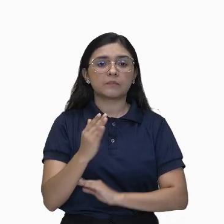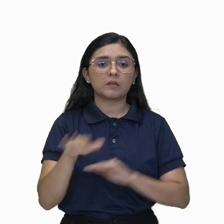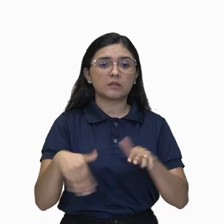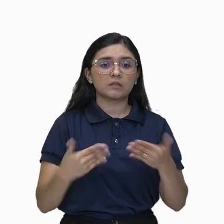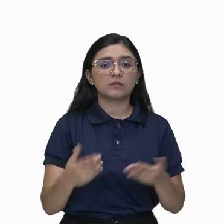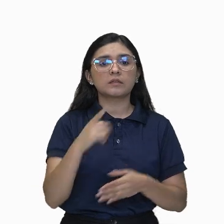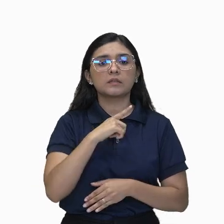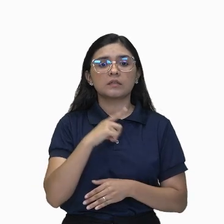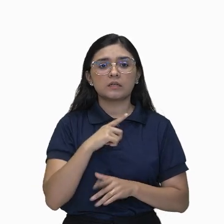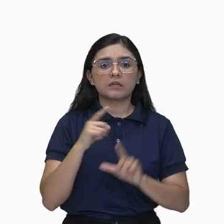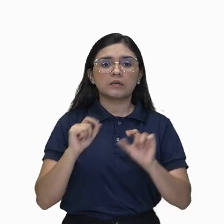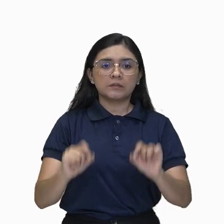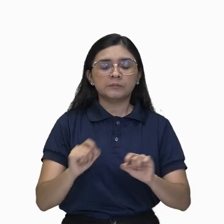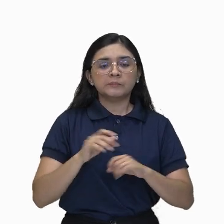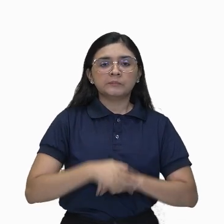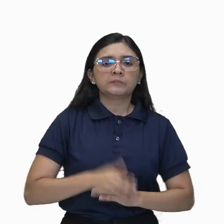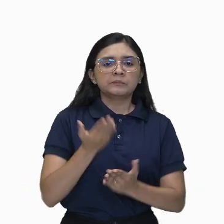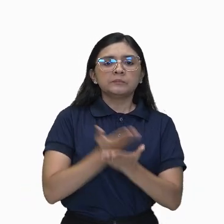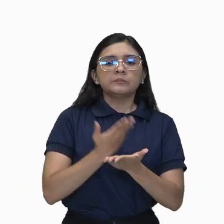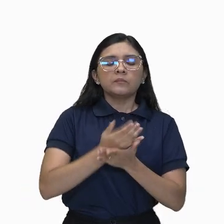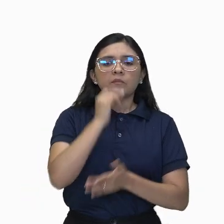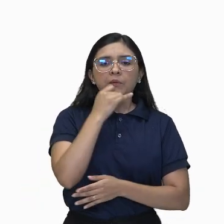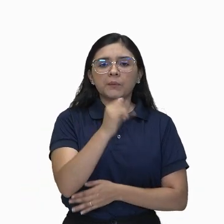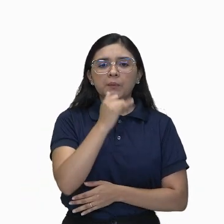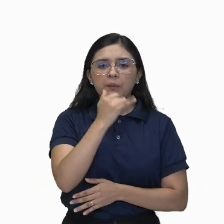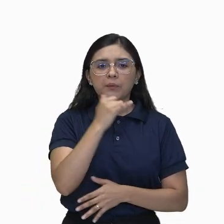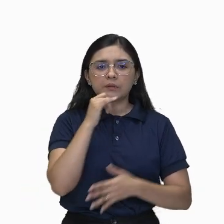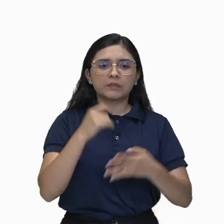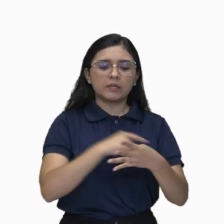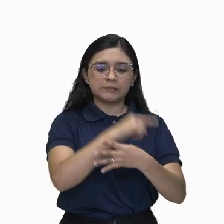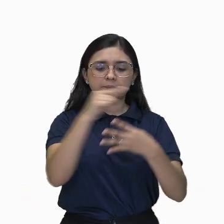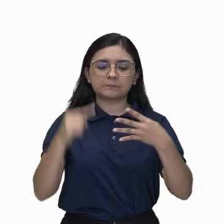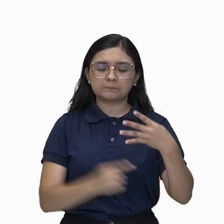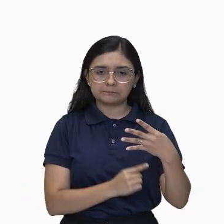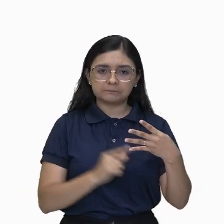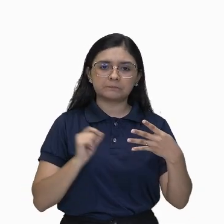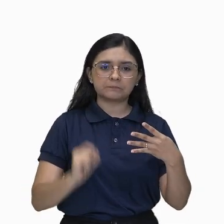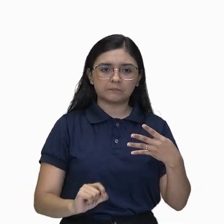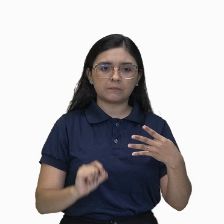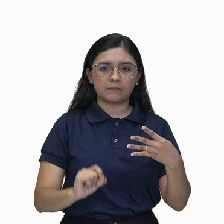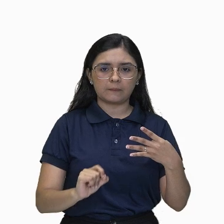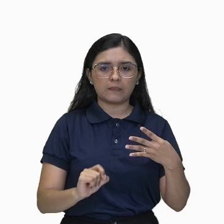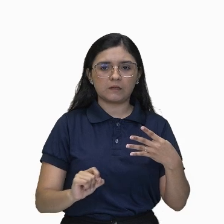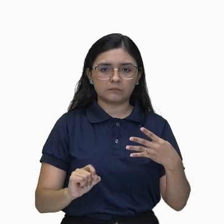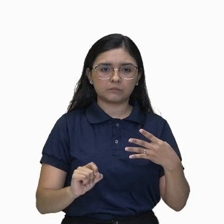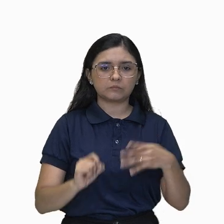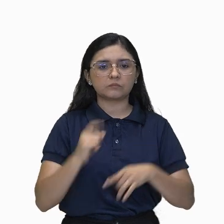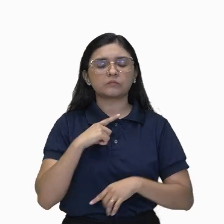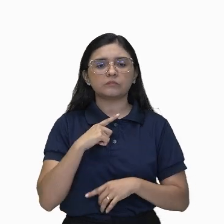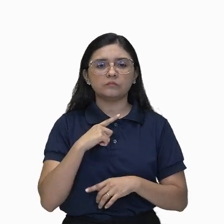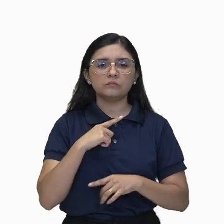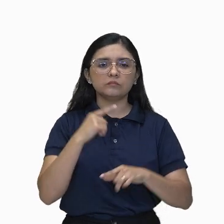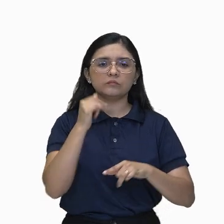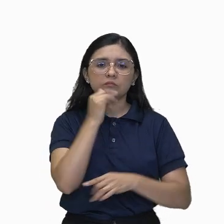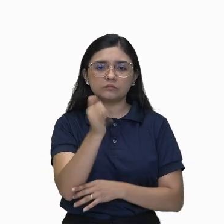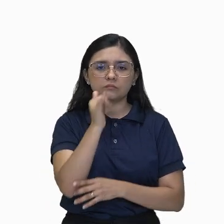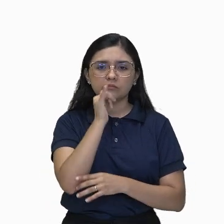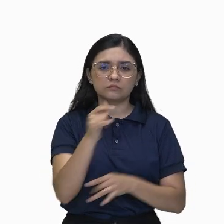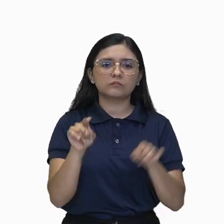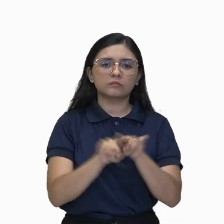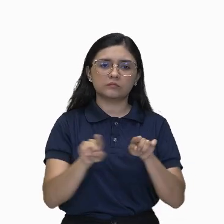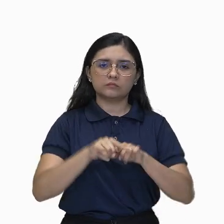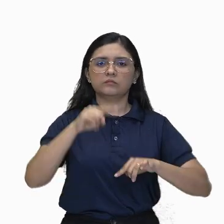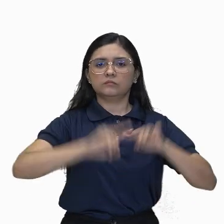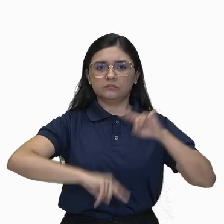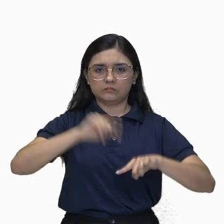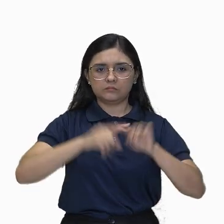na eletrodinâmica que existem 4 grandezas elétricas e seus respectivos